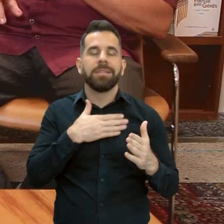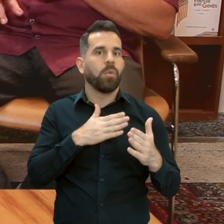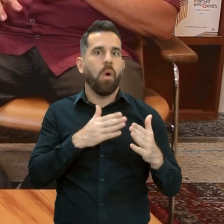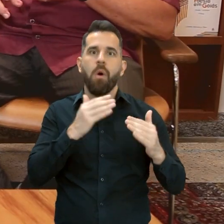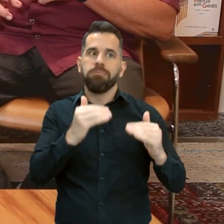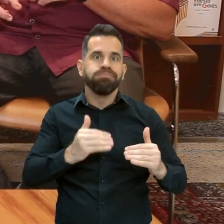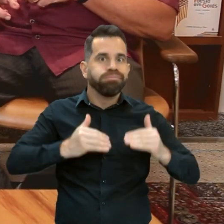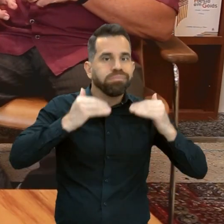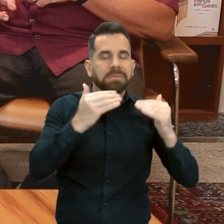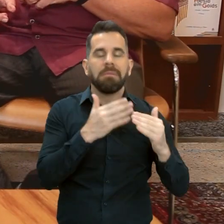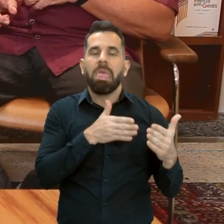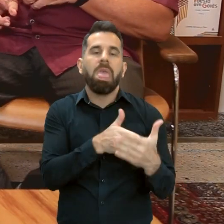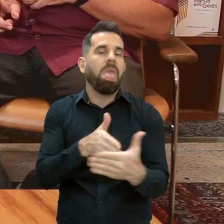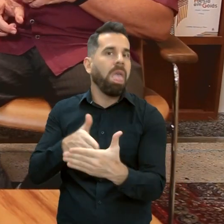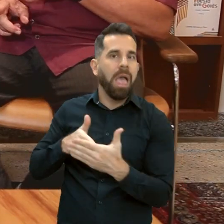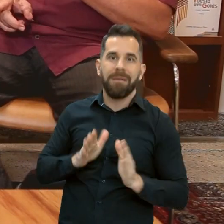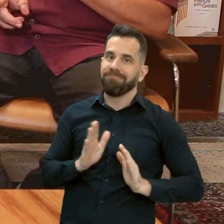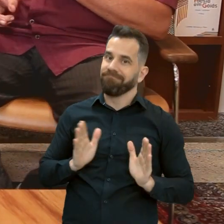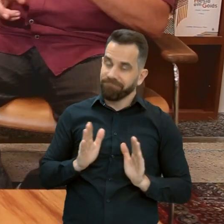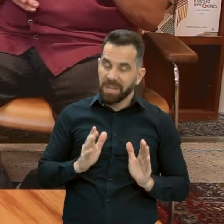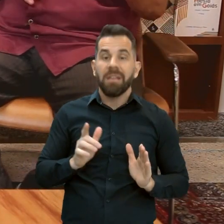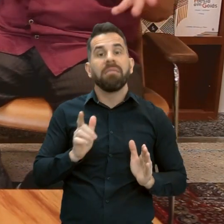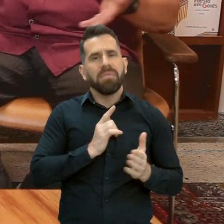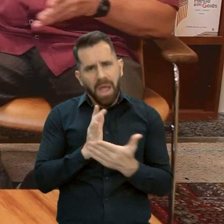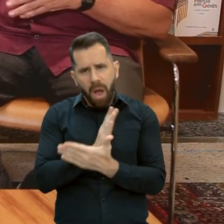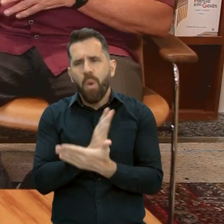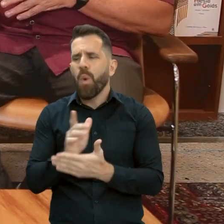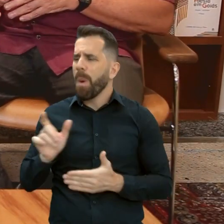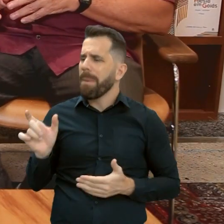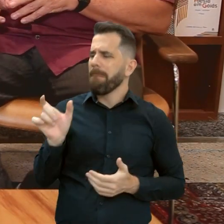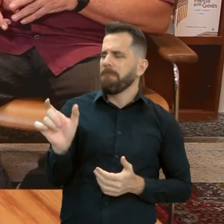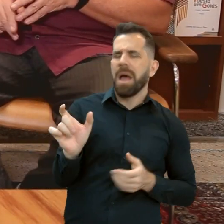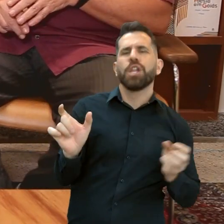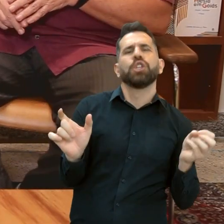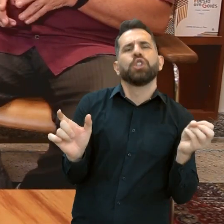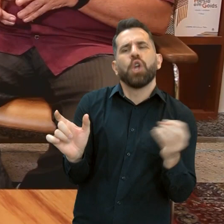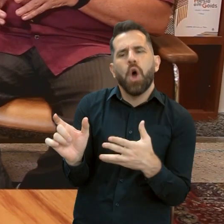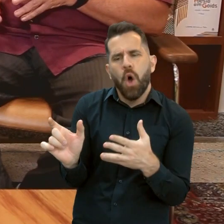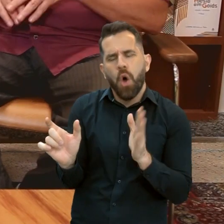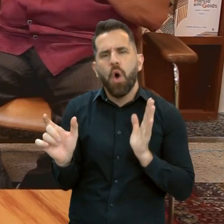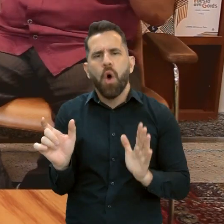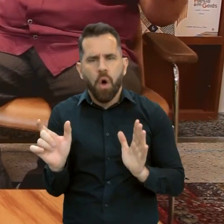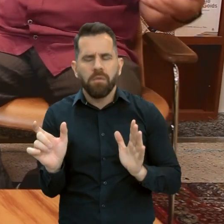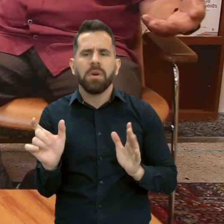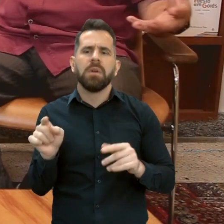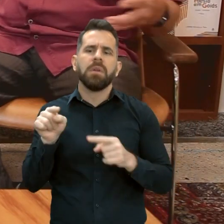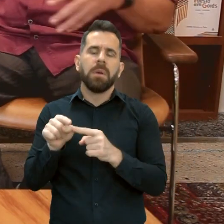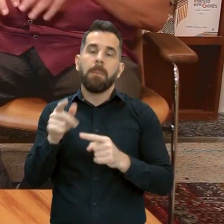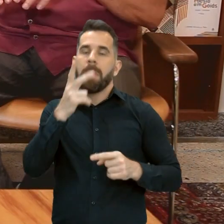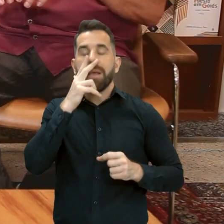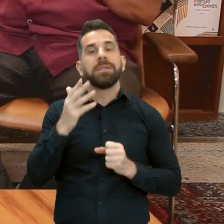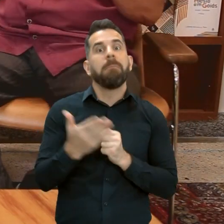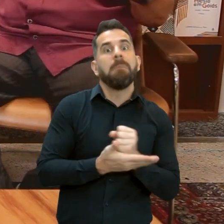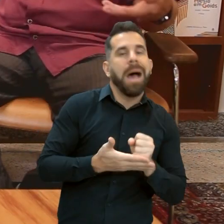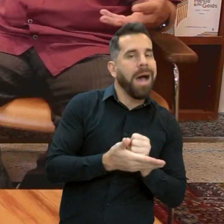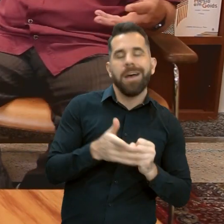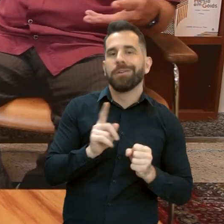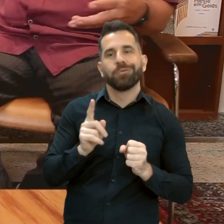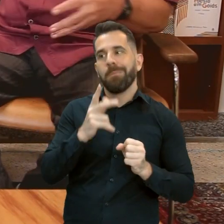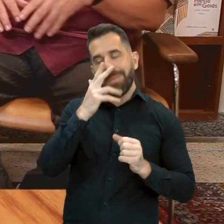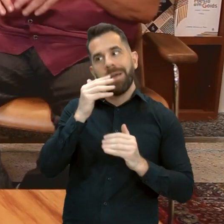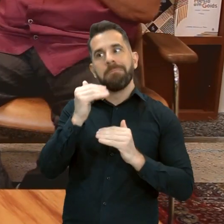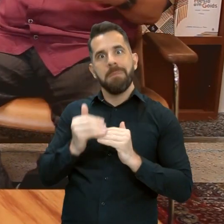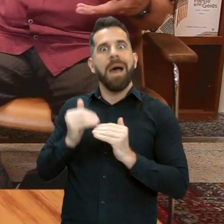série de expressões novas que vão além do básico, além do